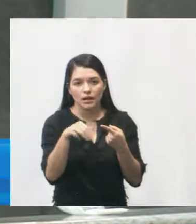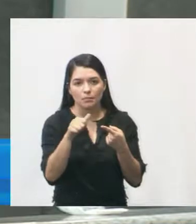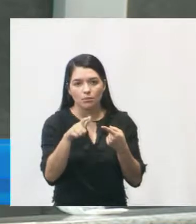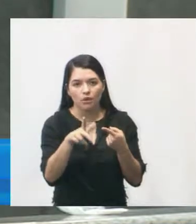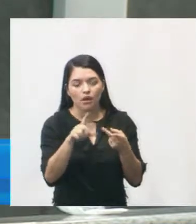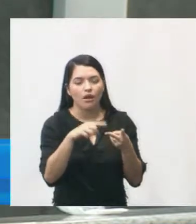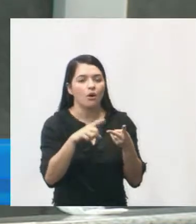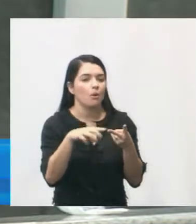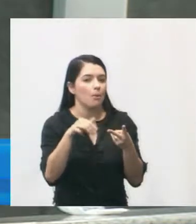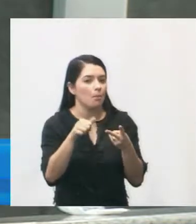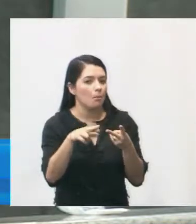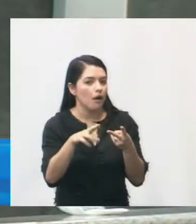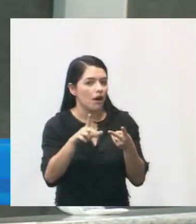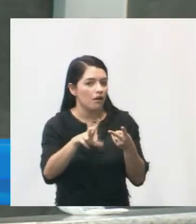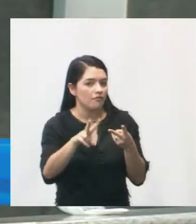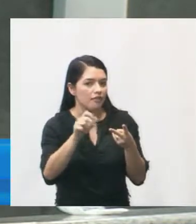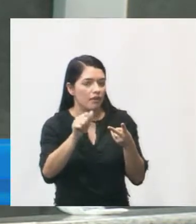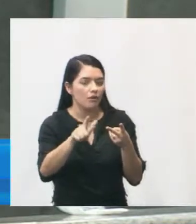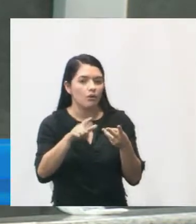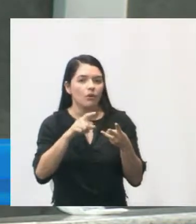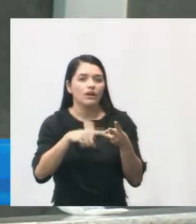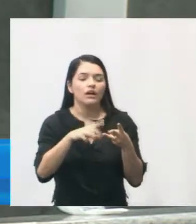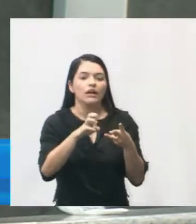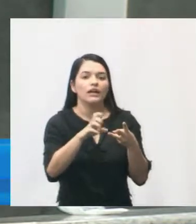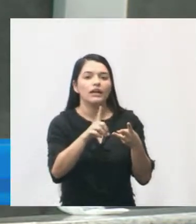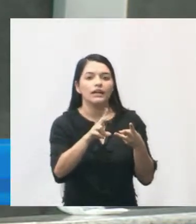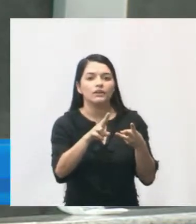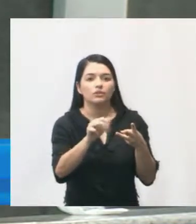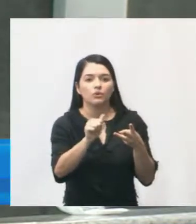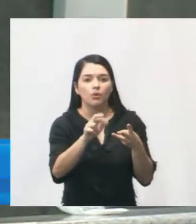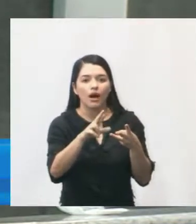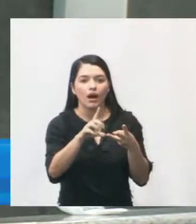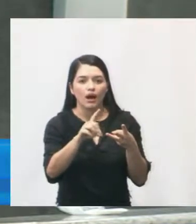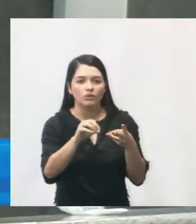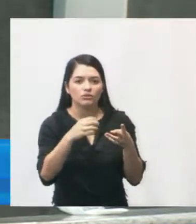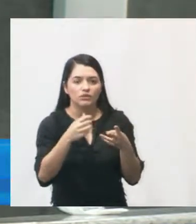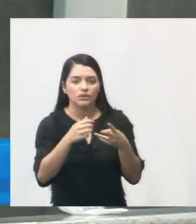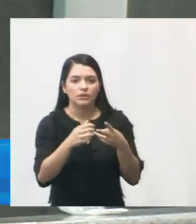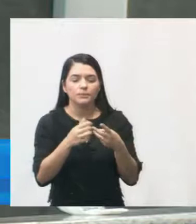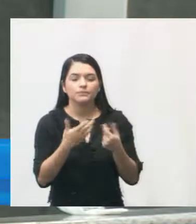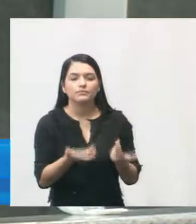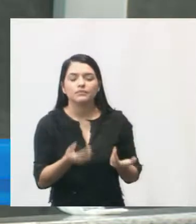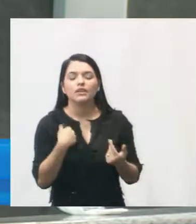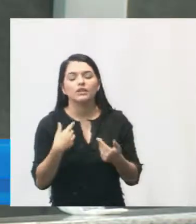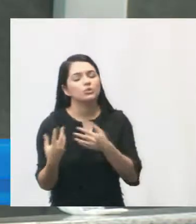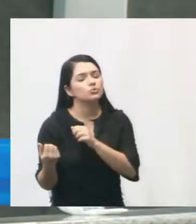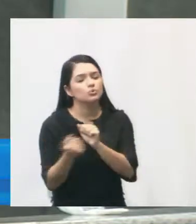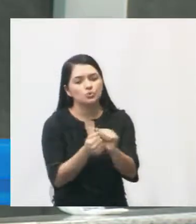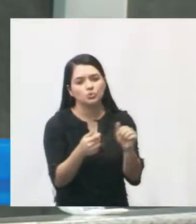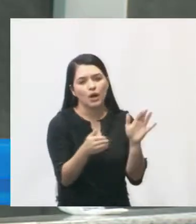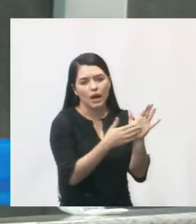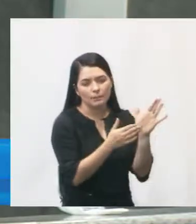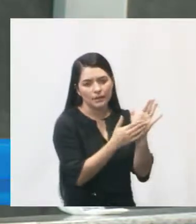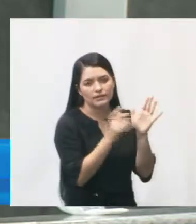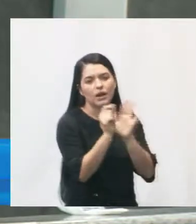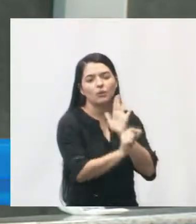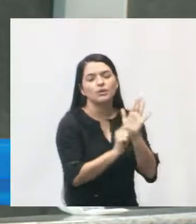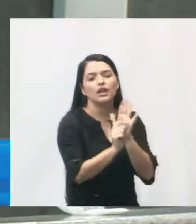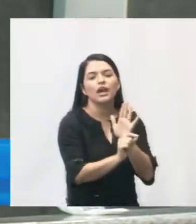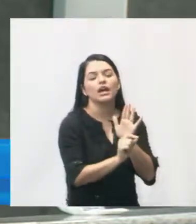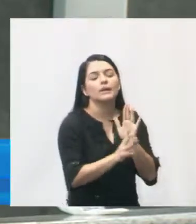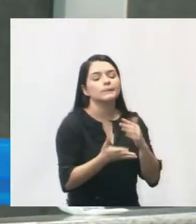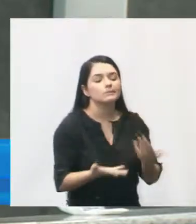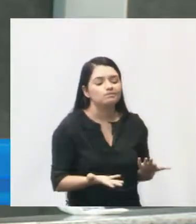queria apresentar aquilo que foi elaborado pelos moradores, que é uma proposta de urbanização de uma área